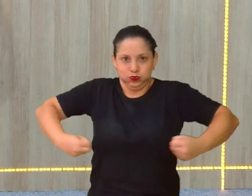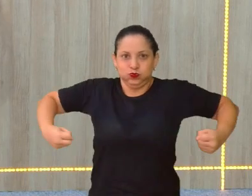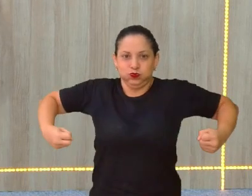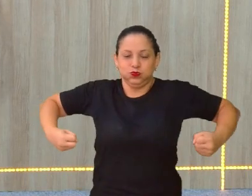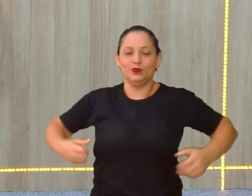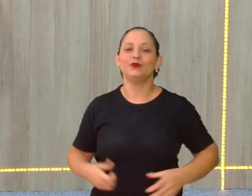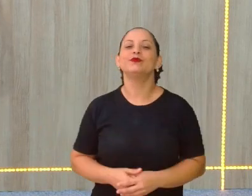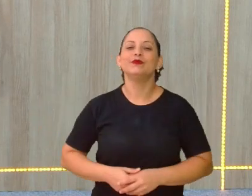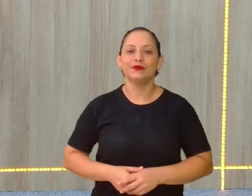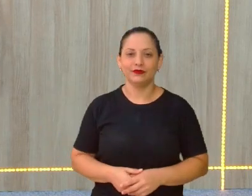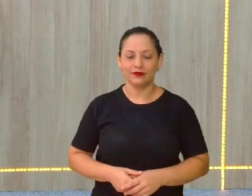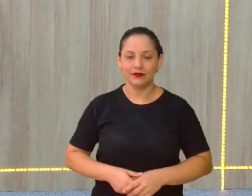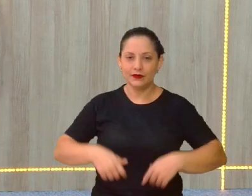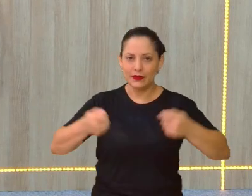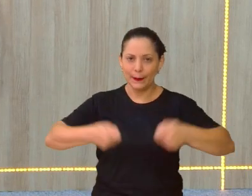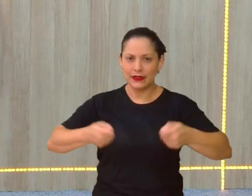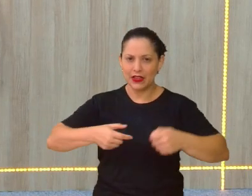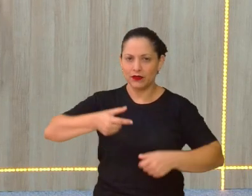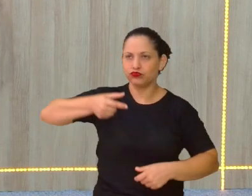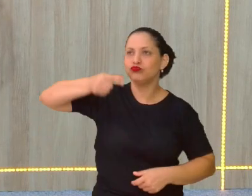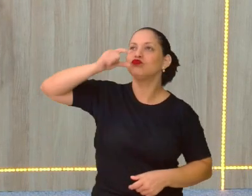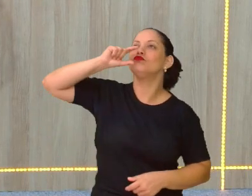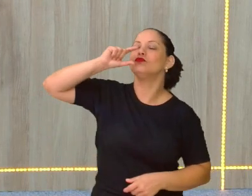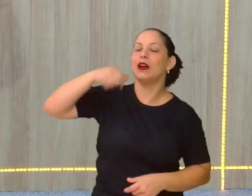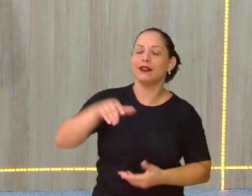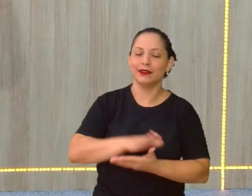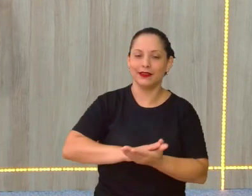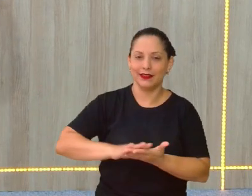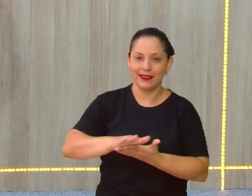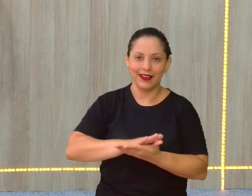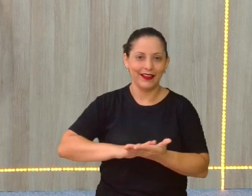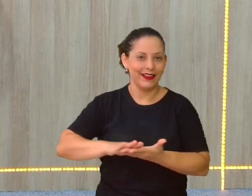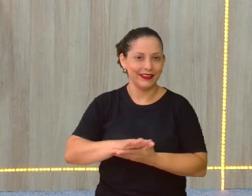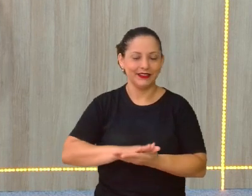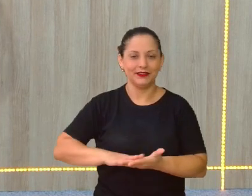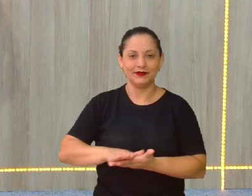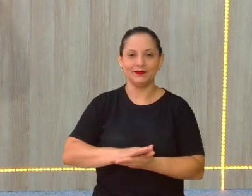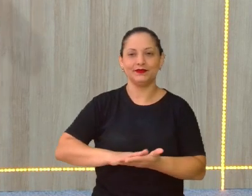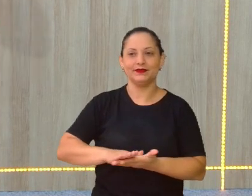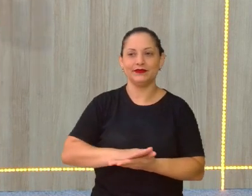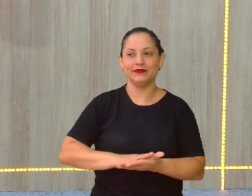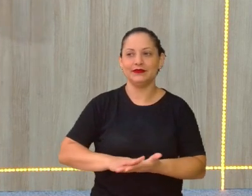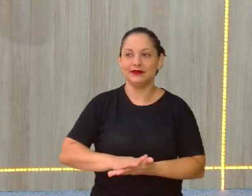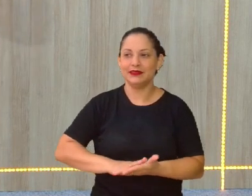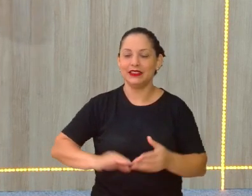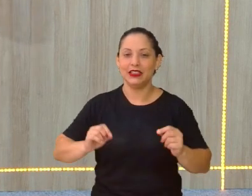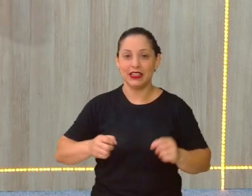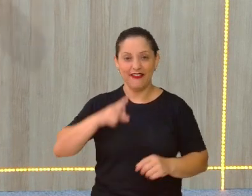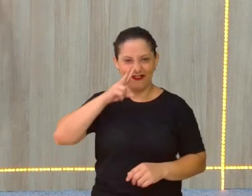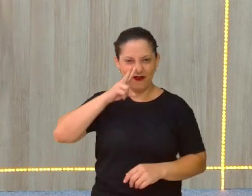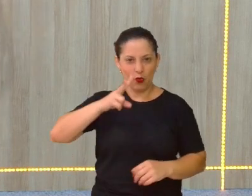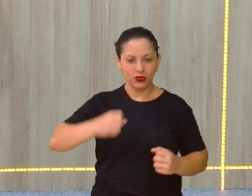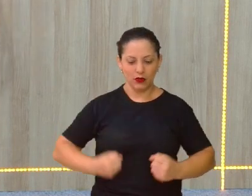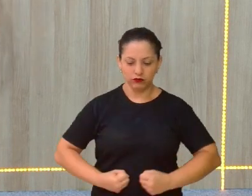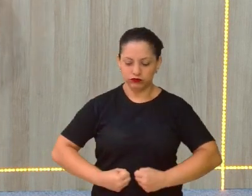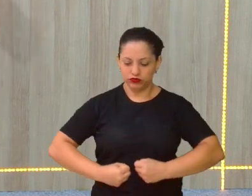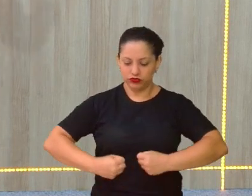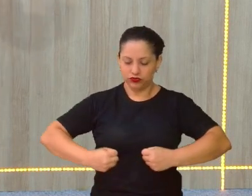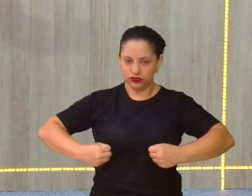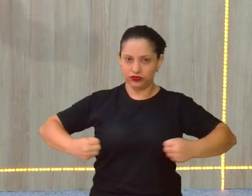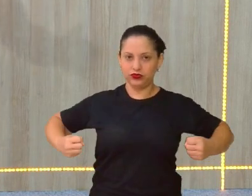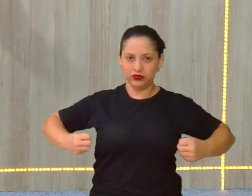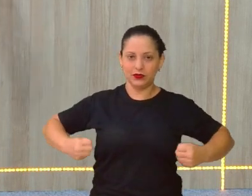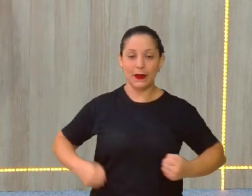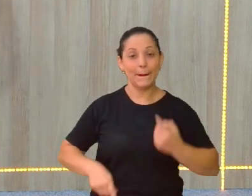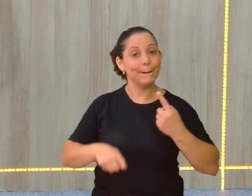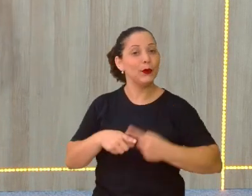na verdade ele não precisava tomar a poção, né? A poção lá dos gauleses, né? Que dava super força. Porque pela